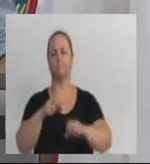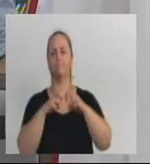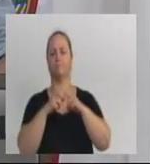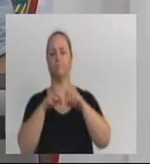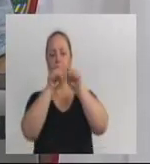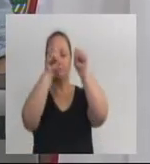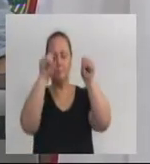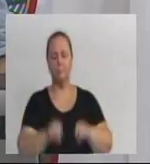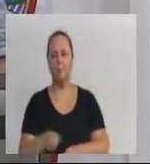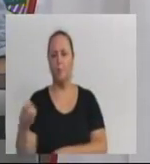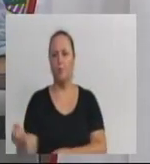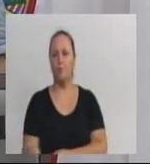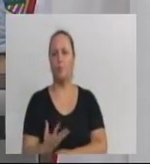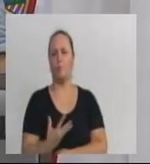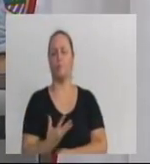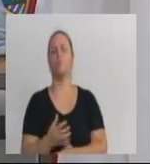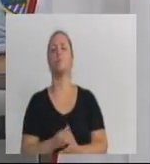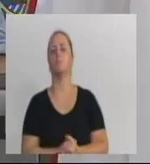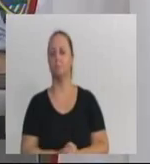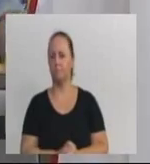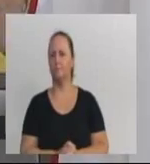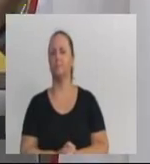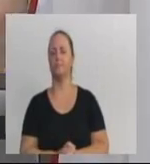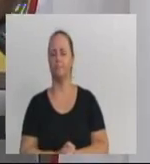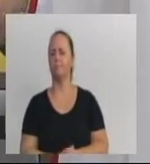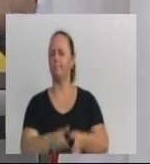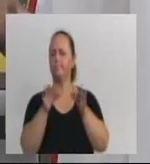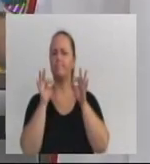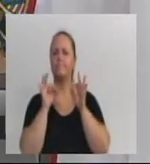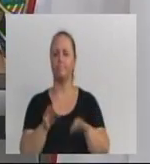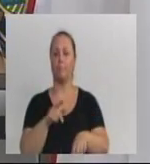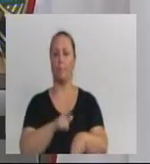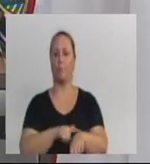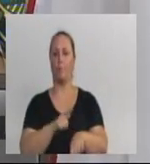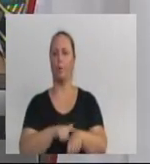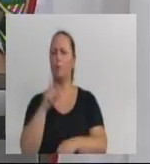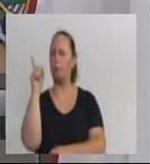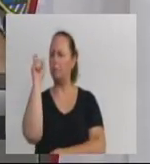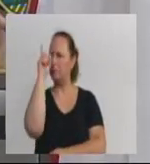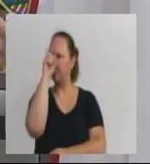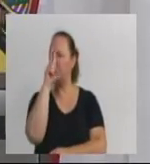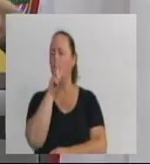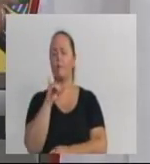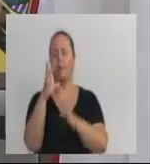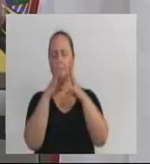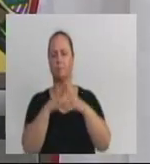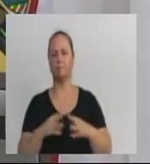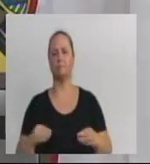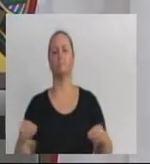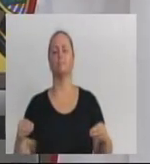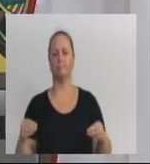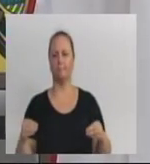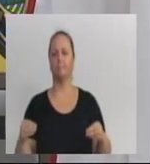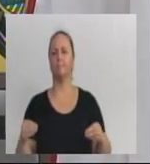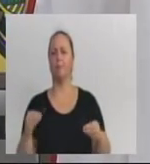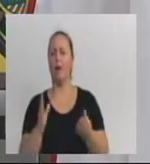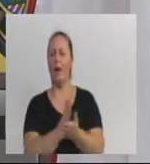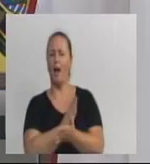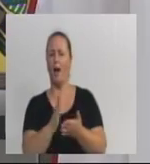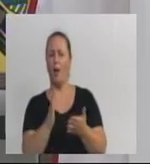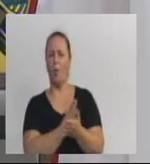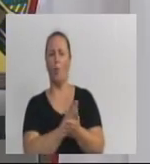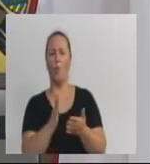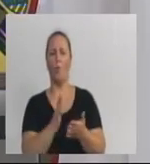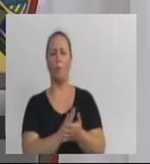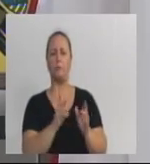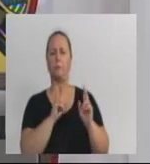cidade precisa. Certamente, os momentos difíceis irão passar. Poucos apostam na derrota.